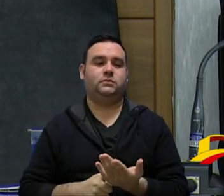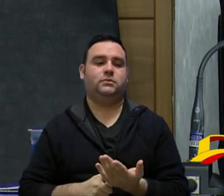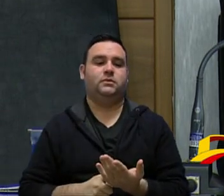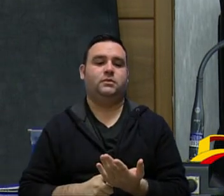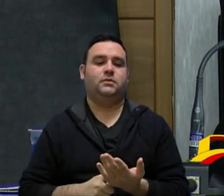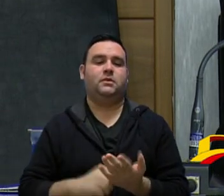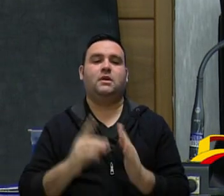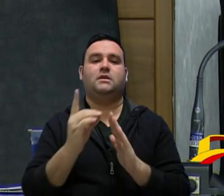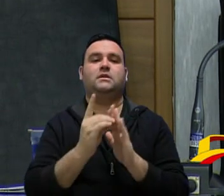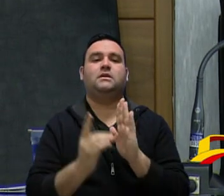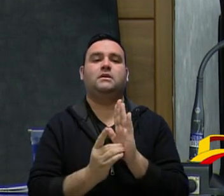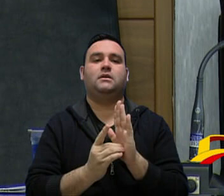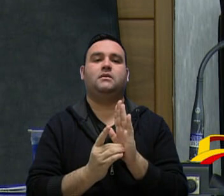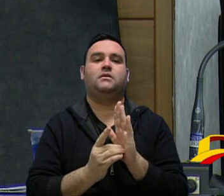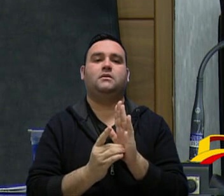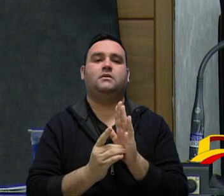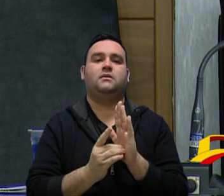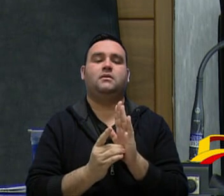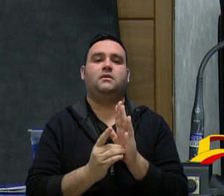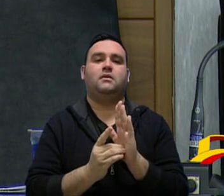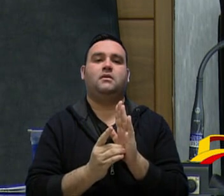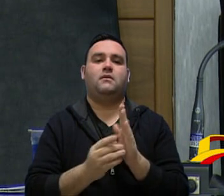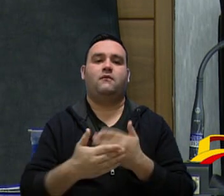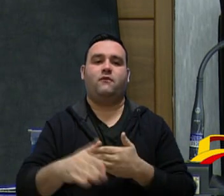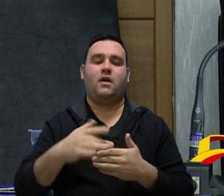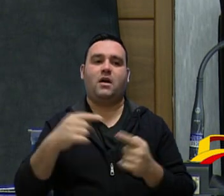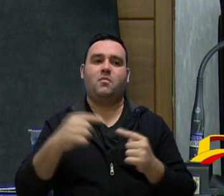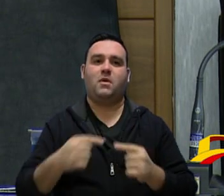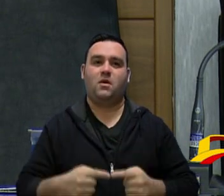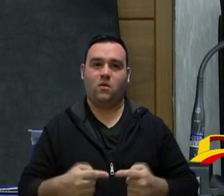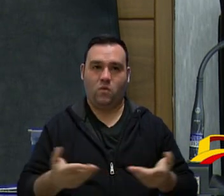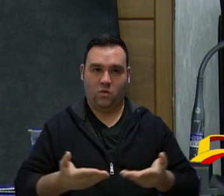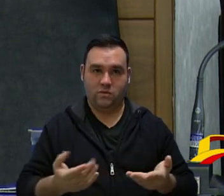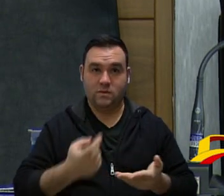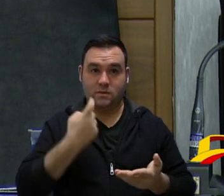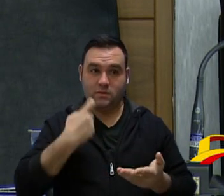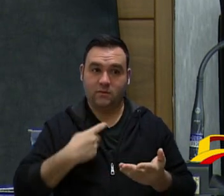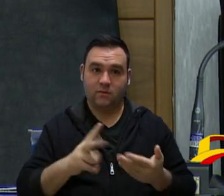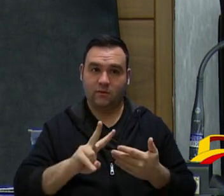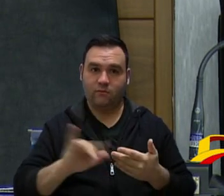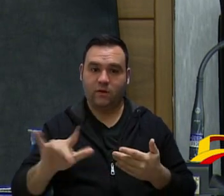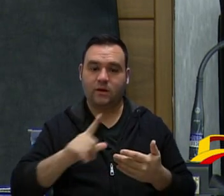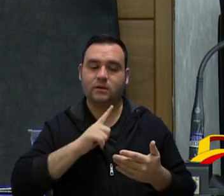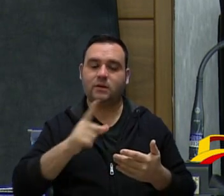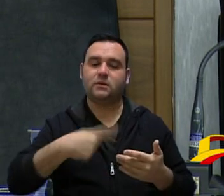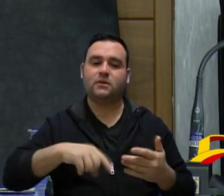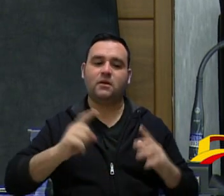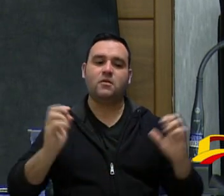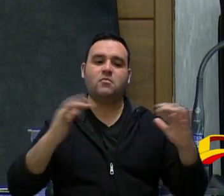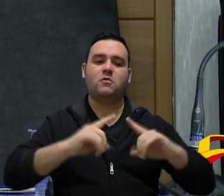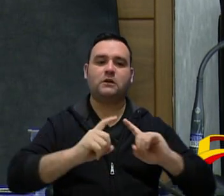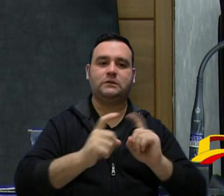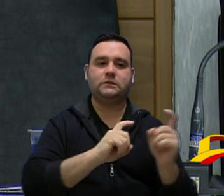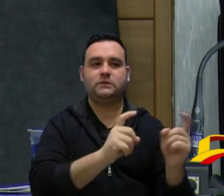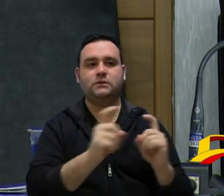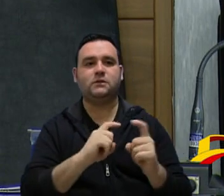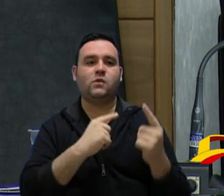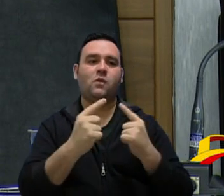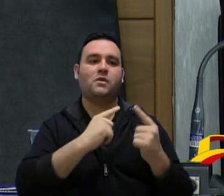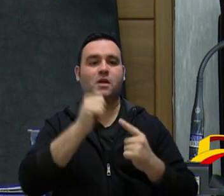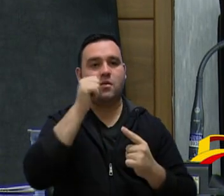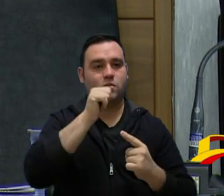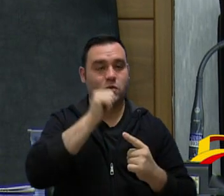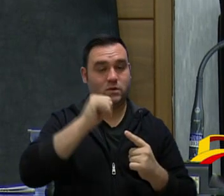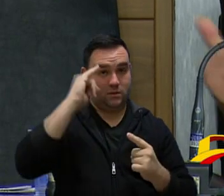ao decreto municipal que será efetivado ainda nesta sexta-feira estão se reúne neste momento com a senhora